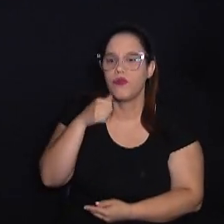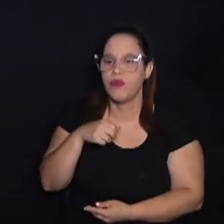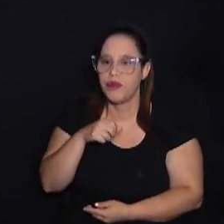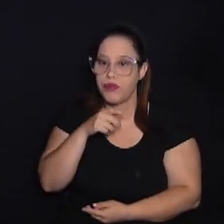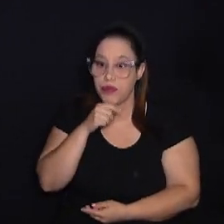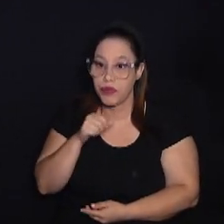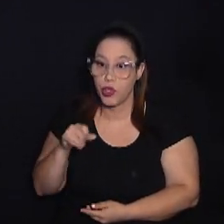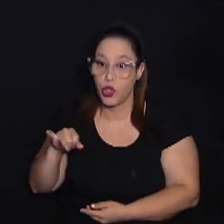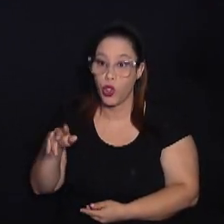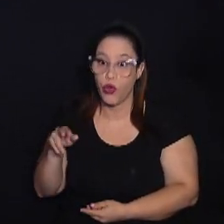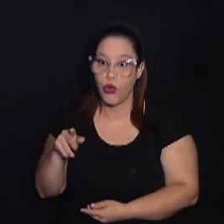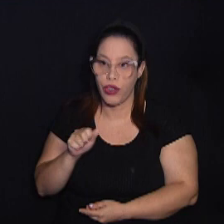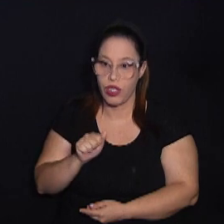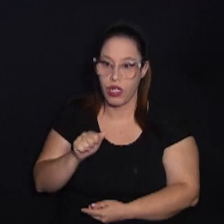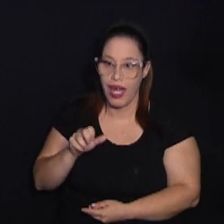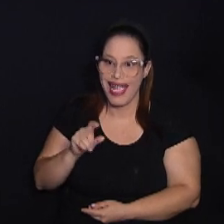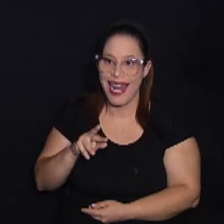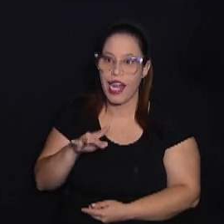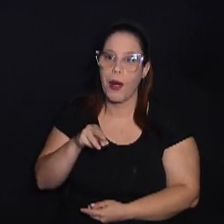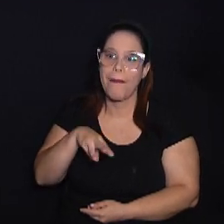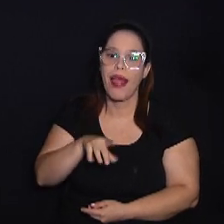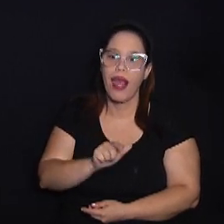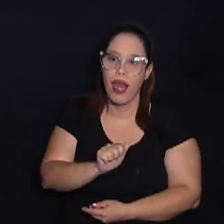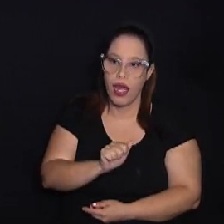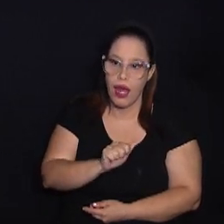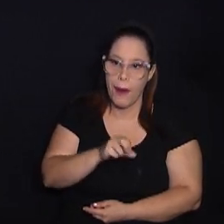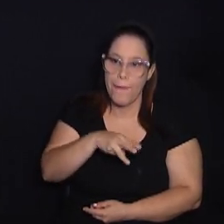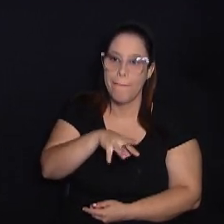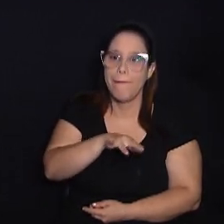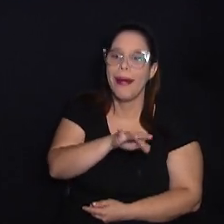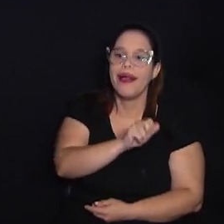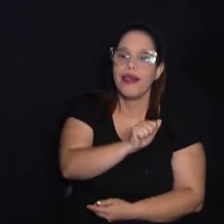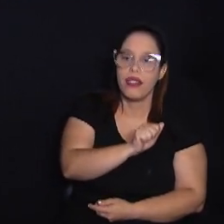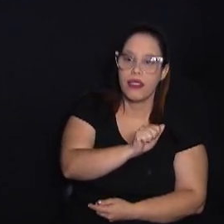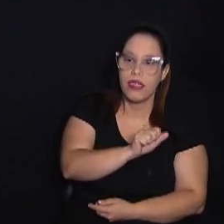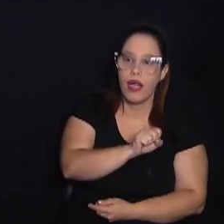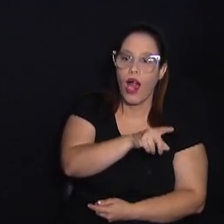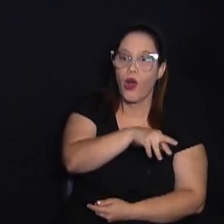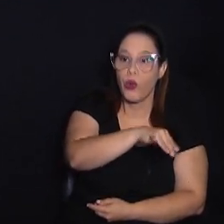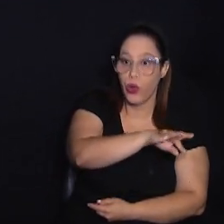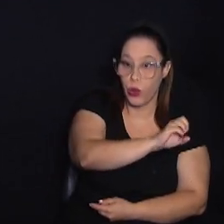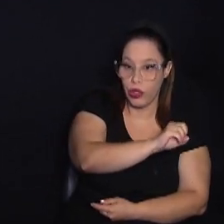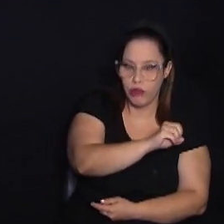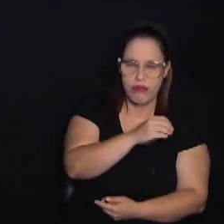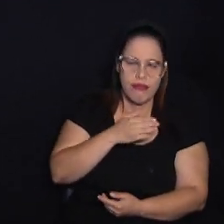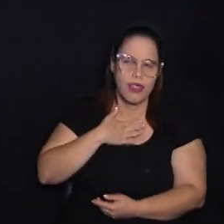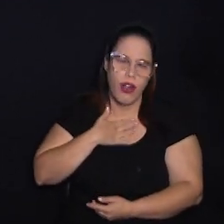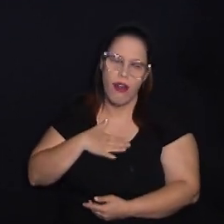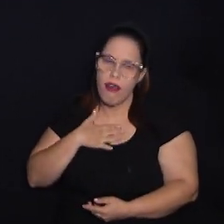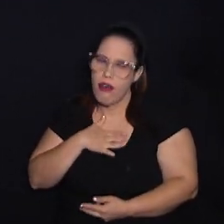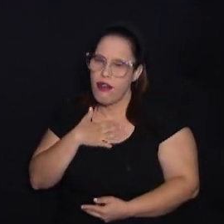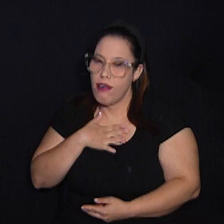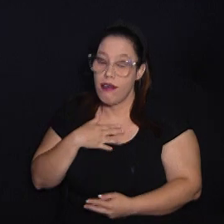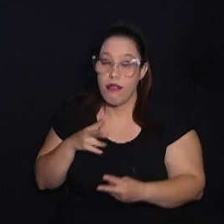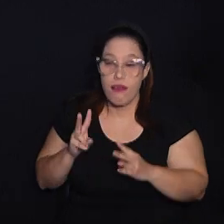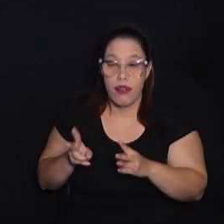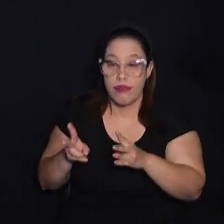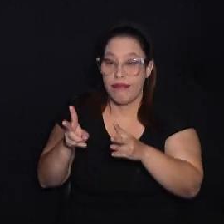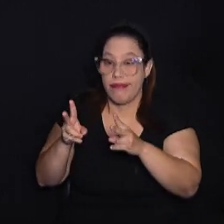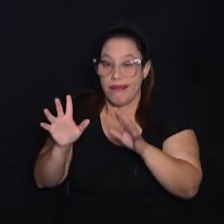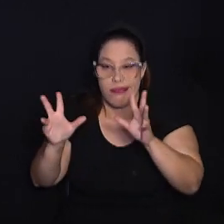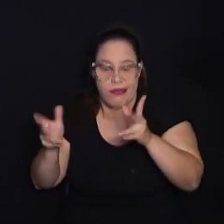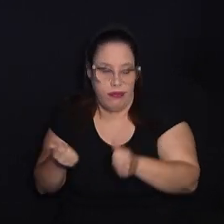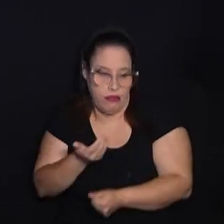Giovana, Carmela, Maria e Antônio, pelo carinho de sempre. A todos os